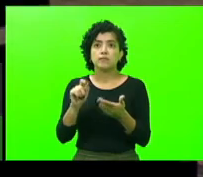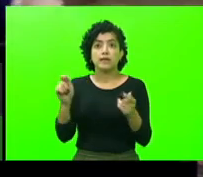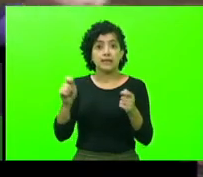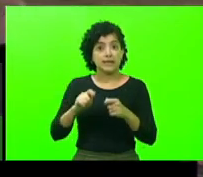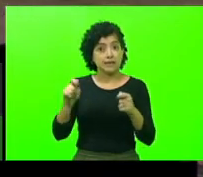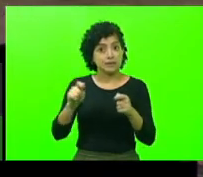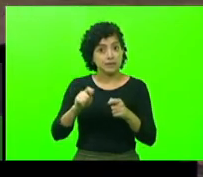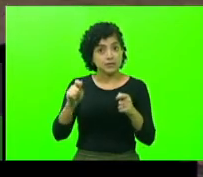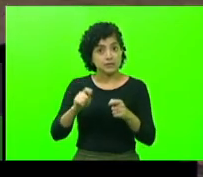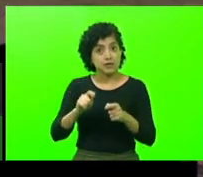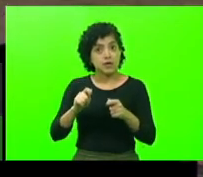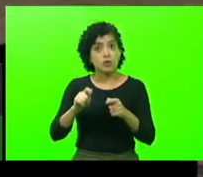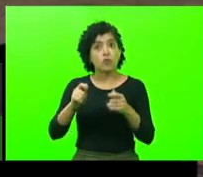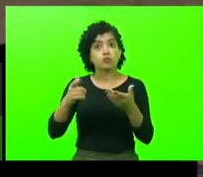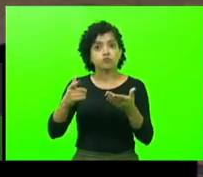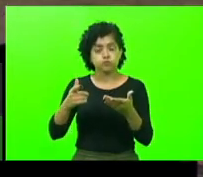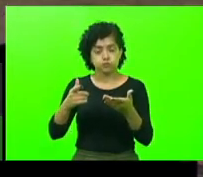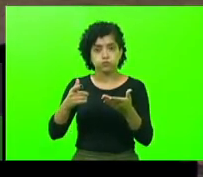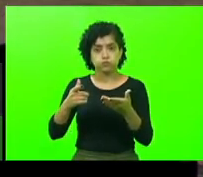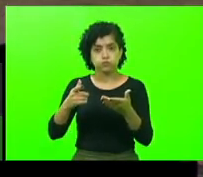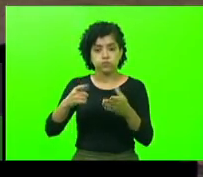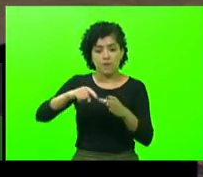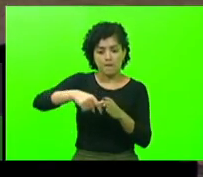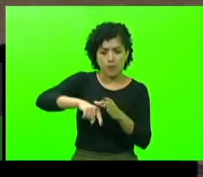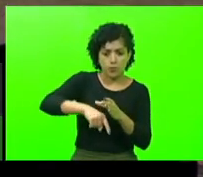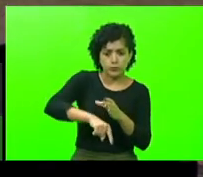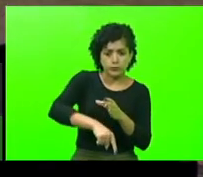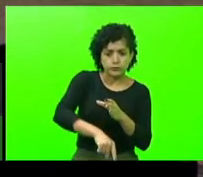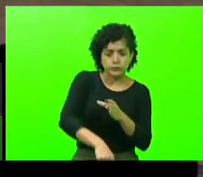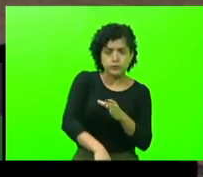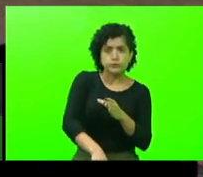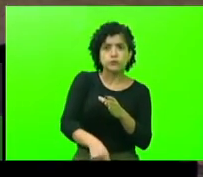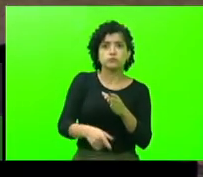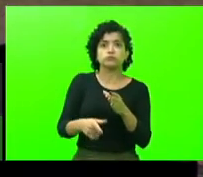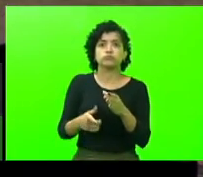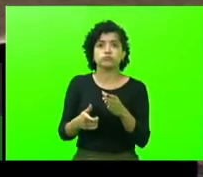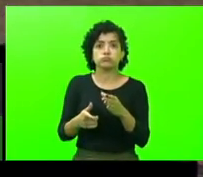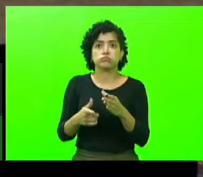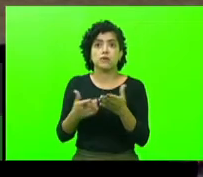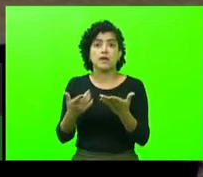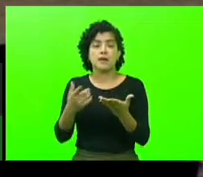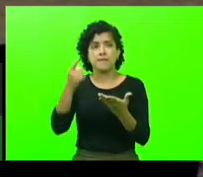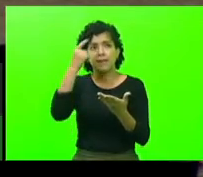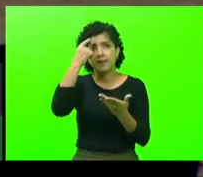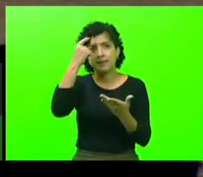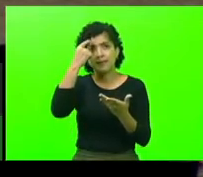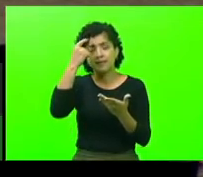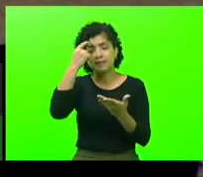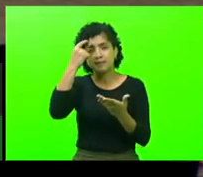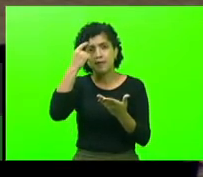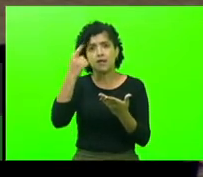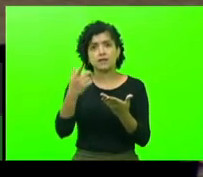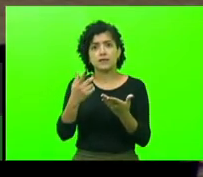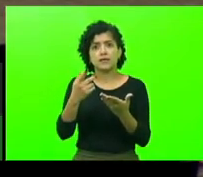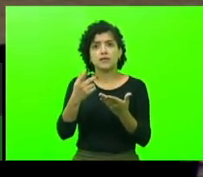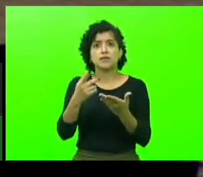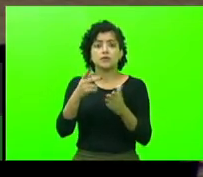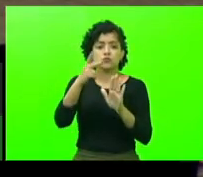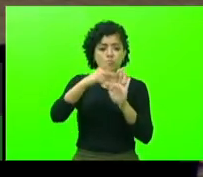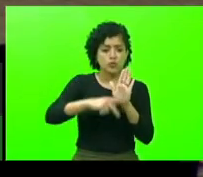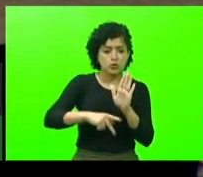ou na perfuração de poços artesianos, para pensar num projeto de irrigação também.